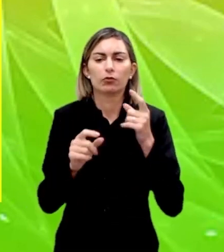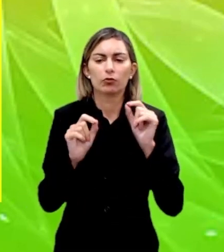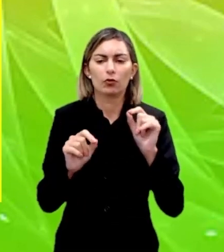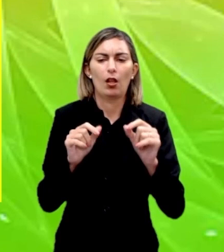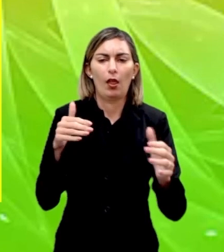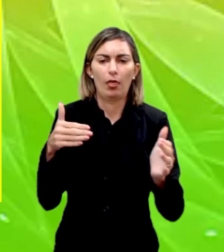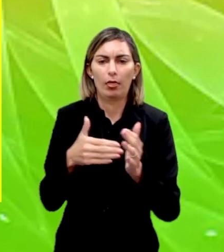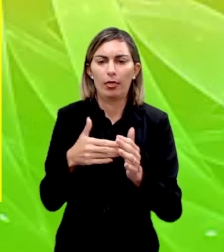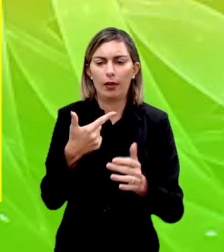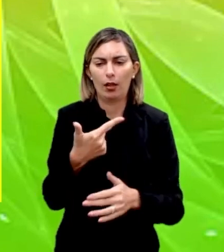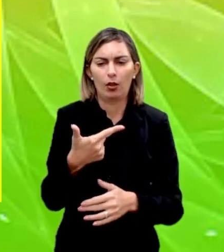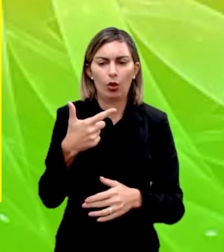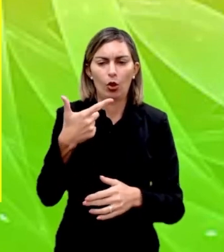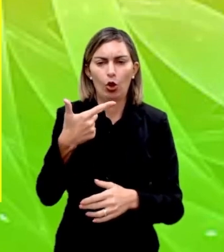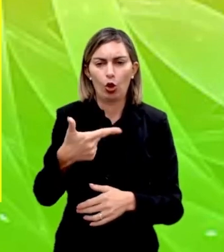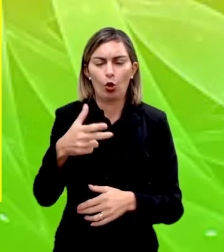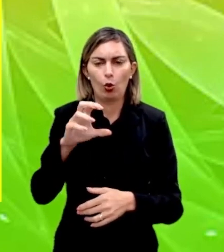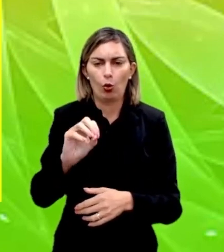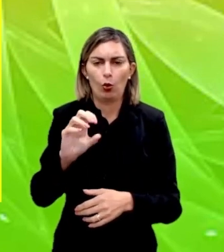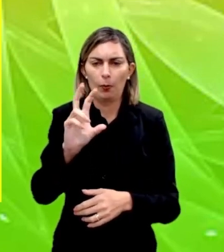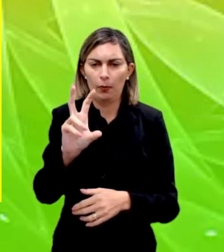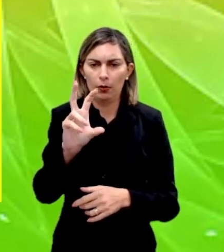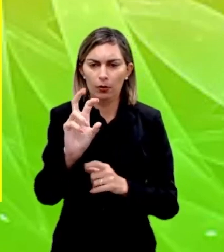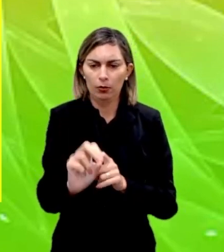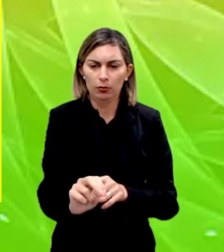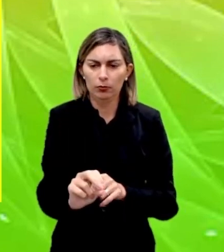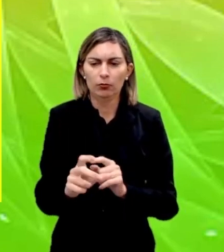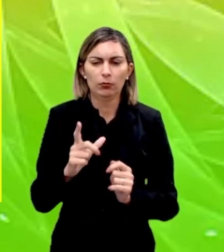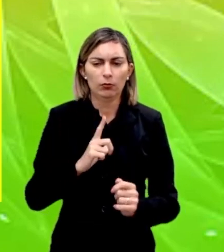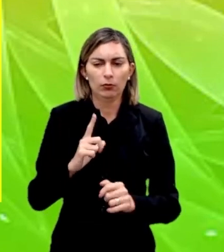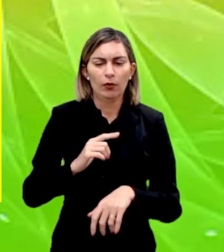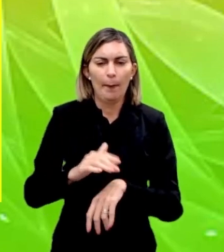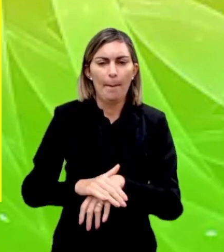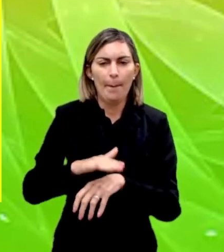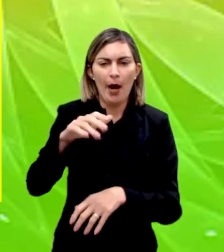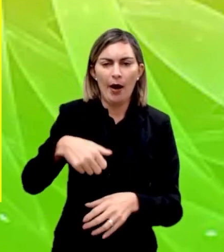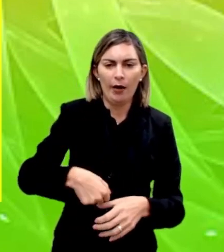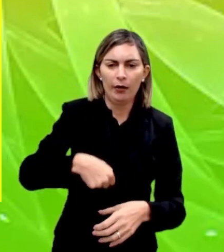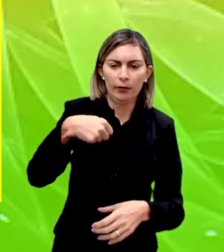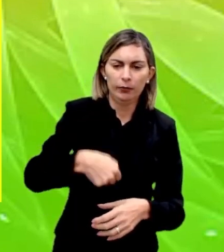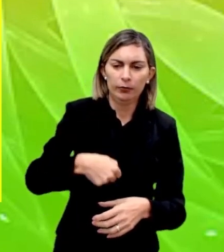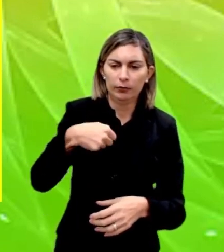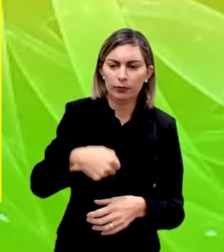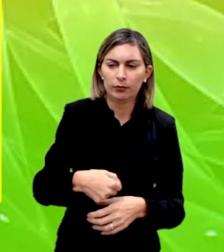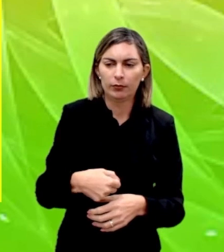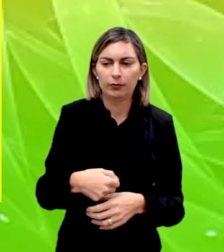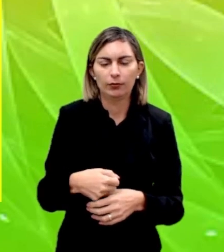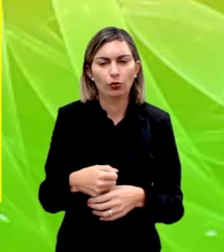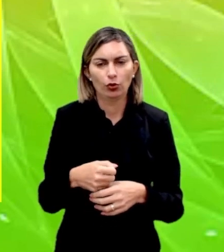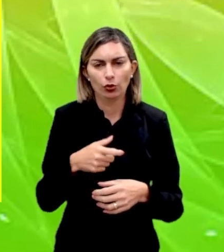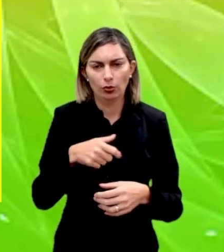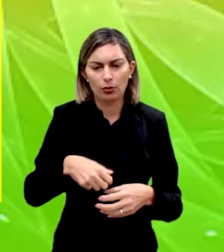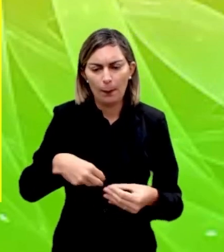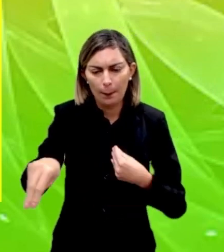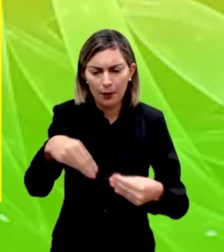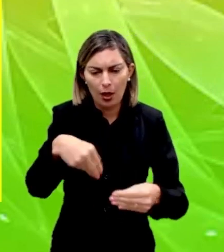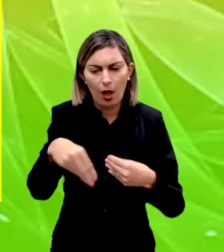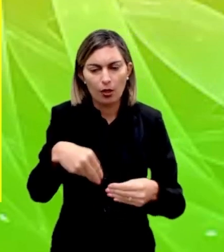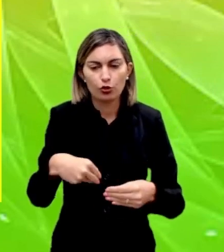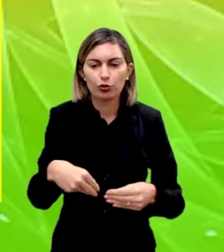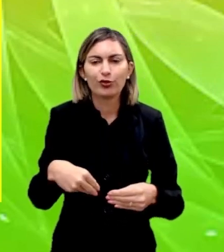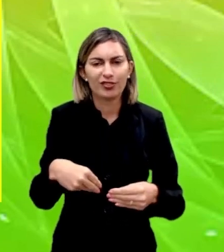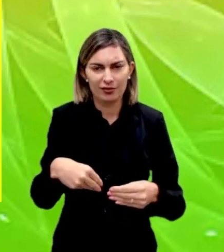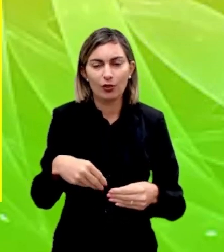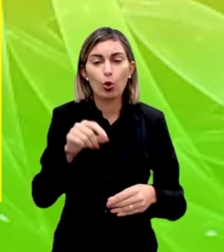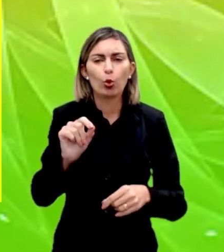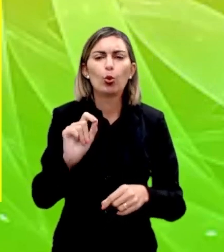até 2050 haverá mais plásticos no oceano do que peixes.